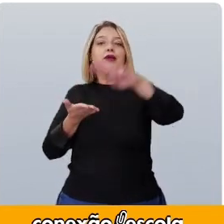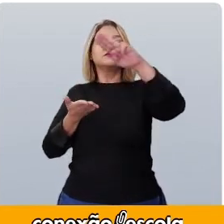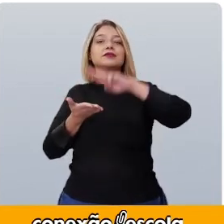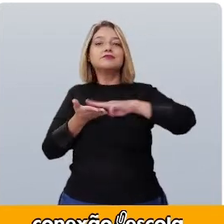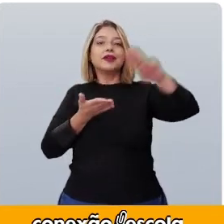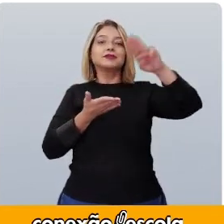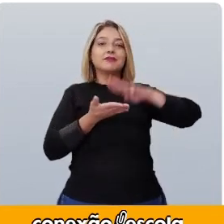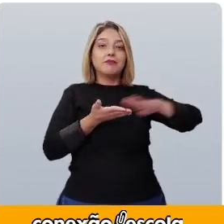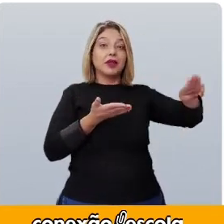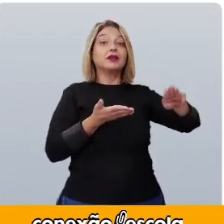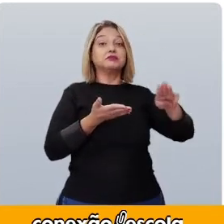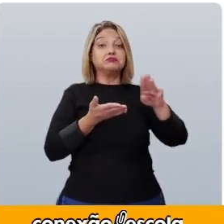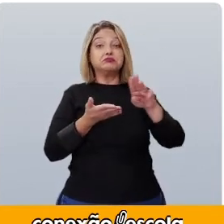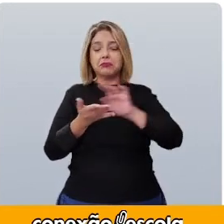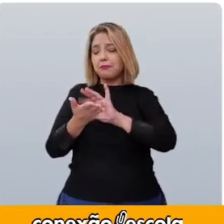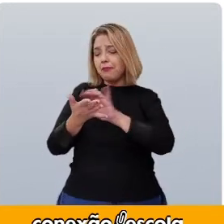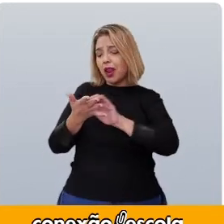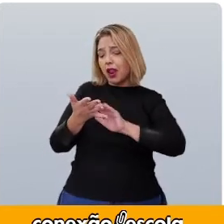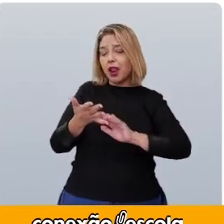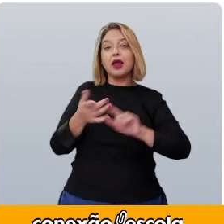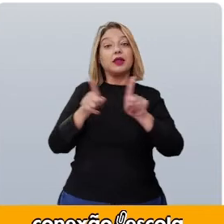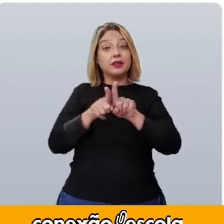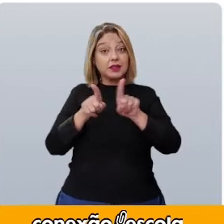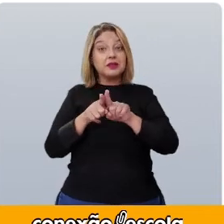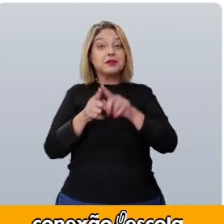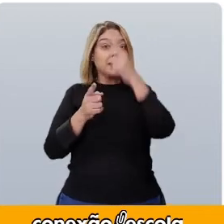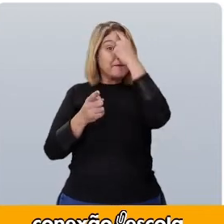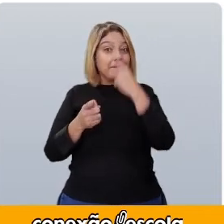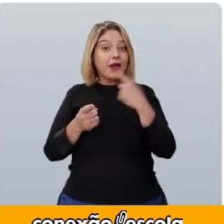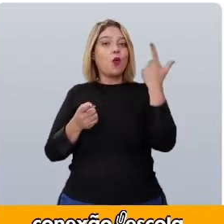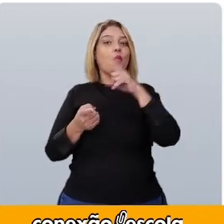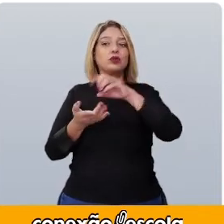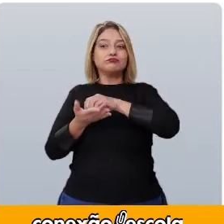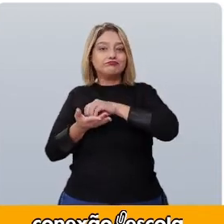texto e imagens para outras pessoas.